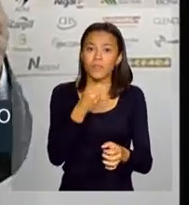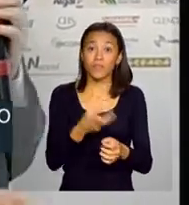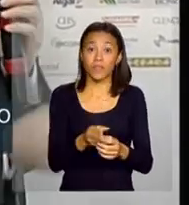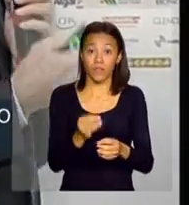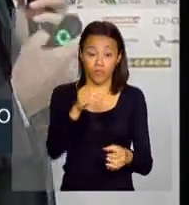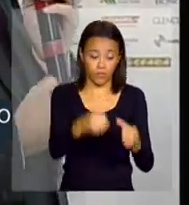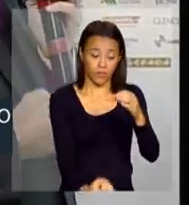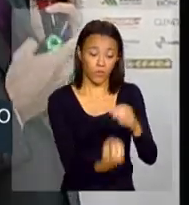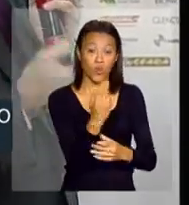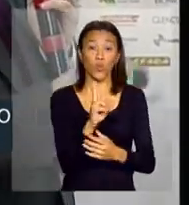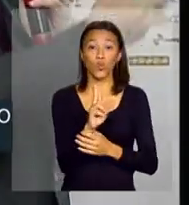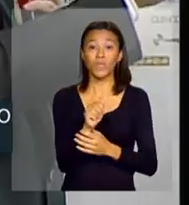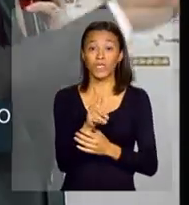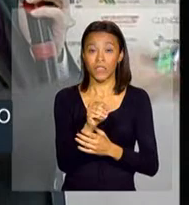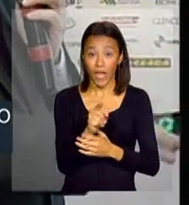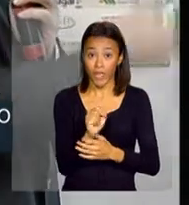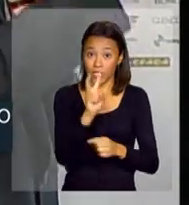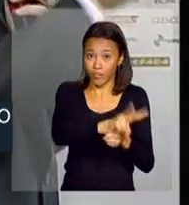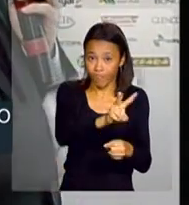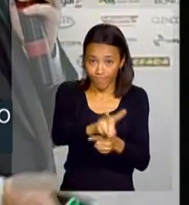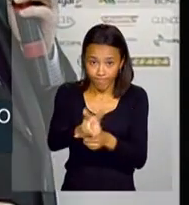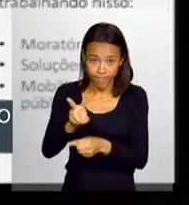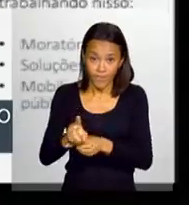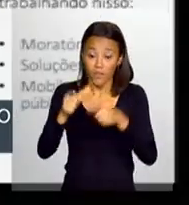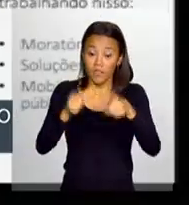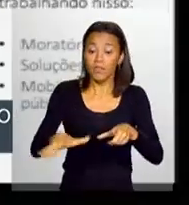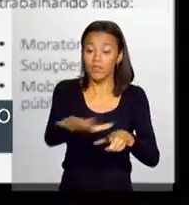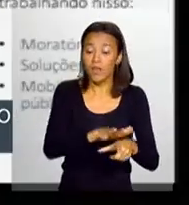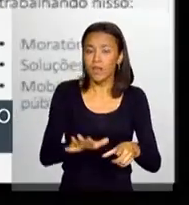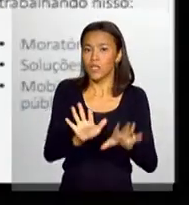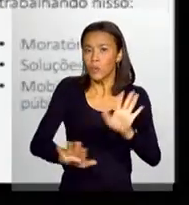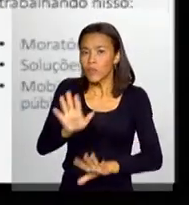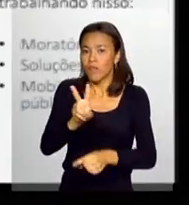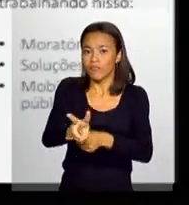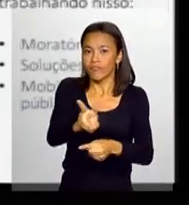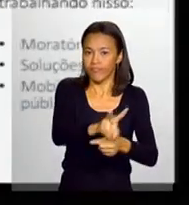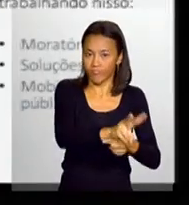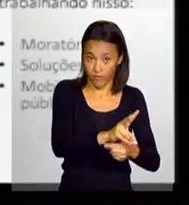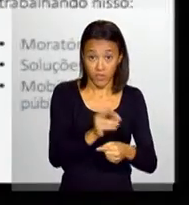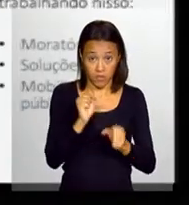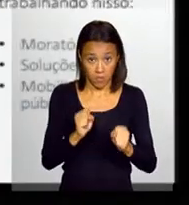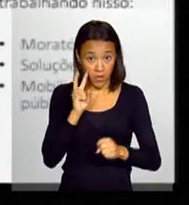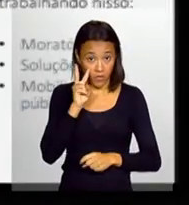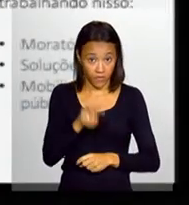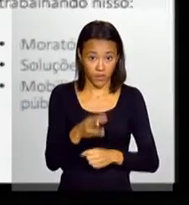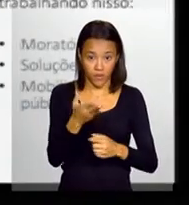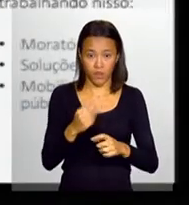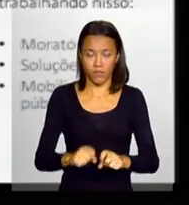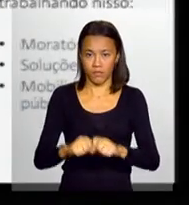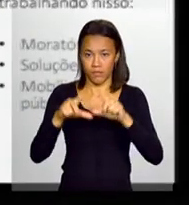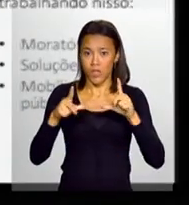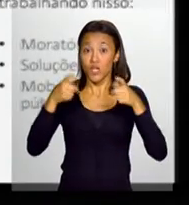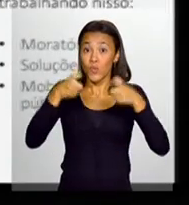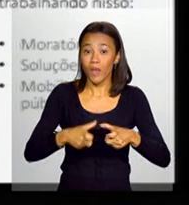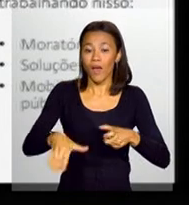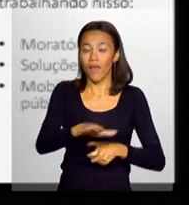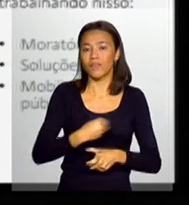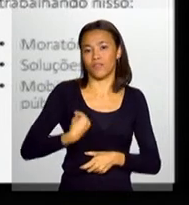unidades de conservação, das áreas protegidas que ajudam a conter o desmatamento, como vocês podem ver aqui, e terras indígenas.